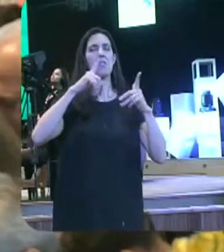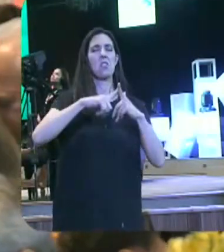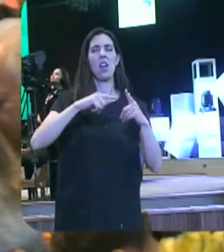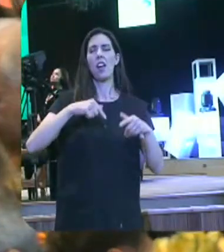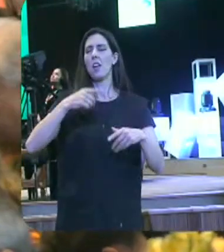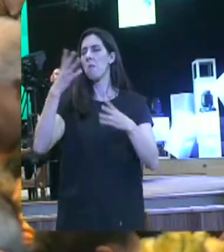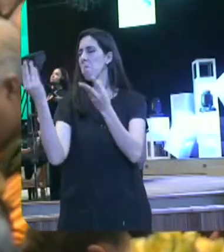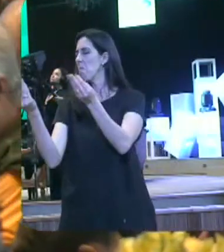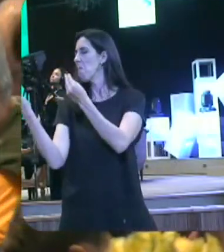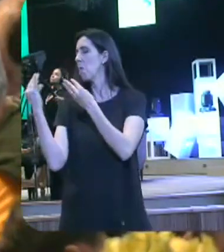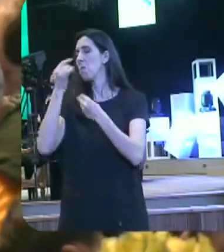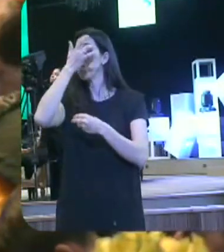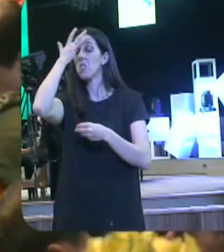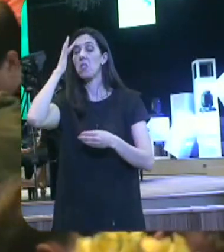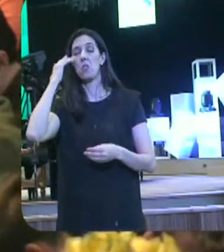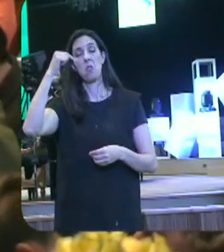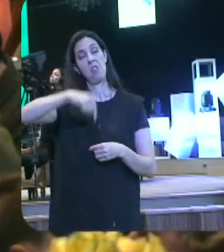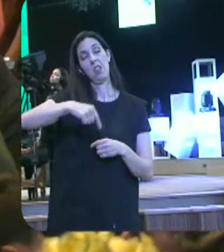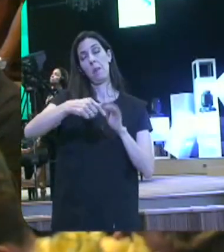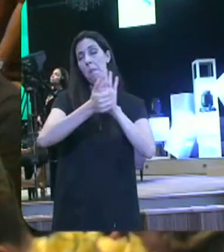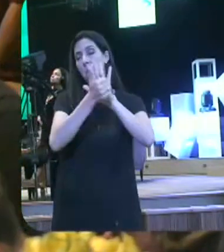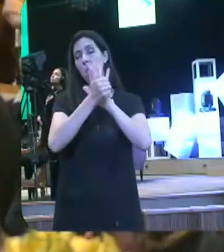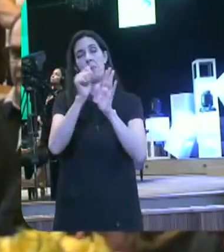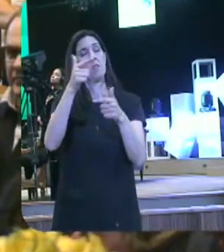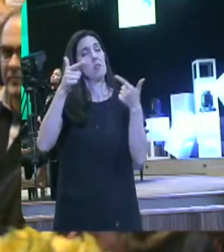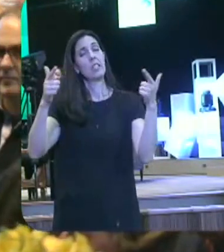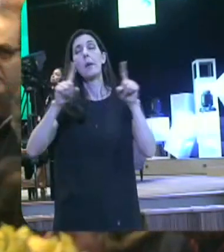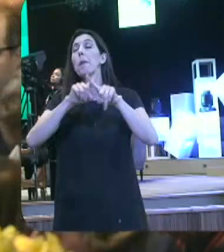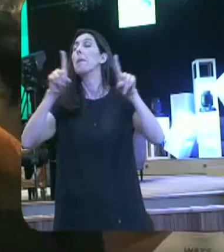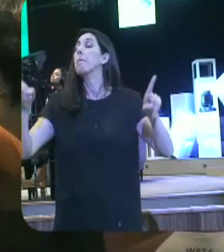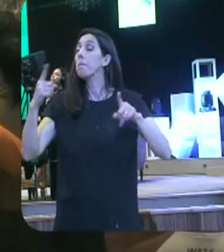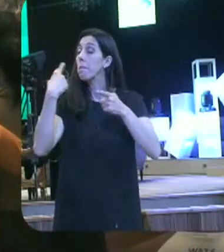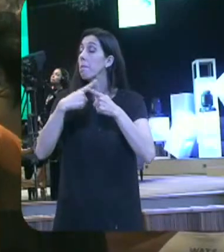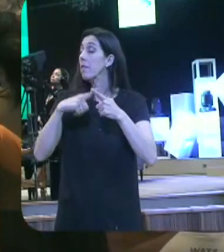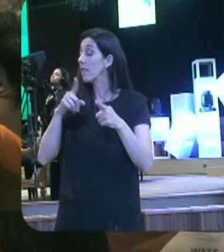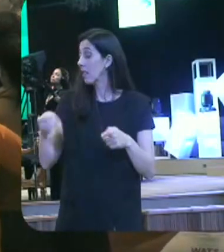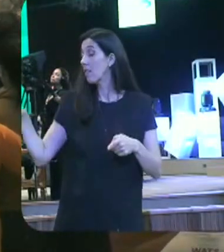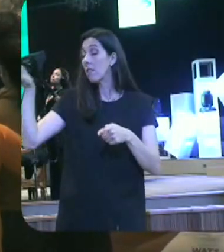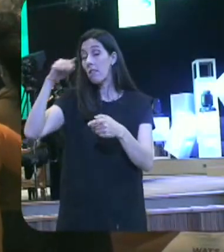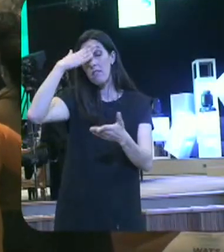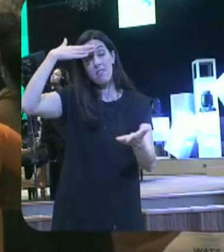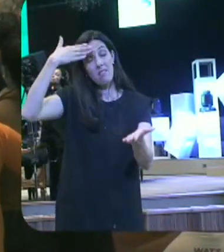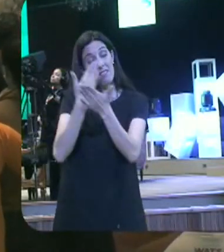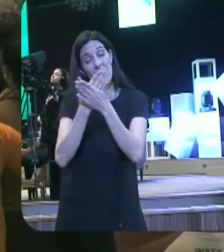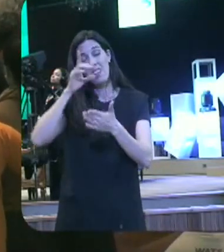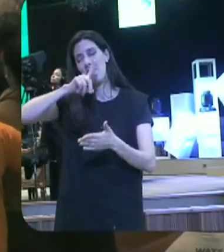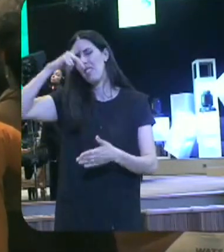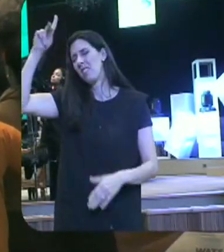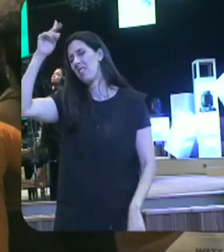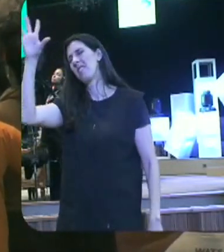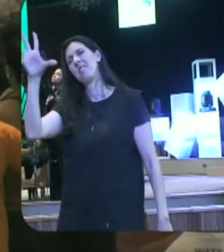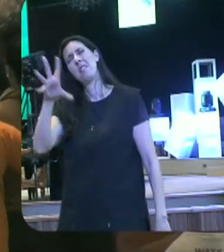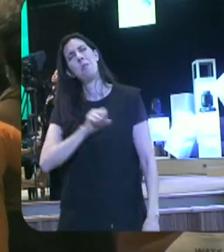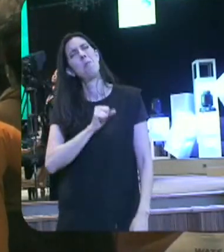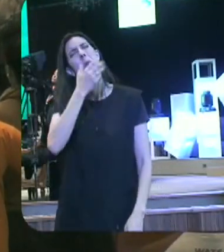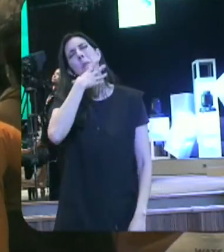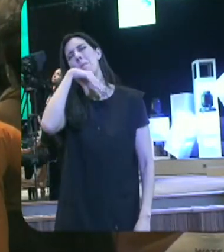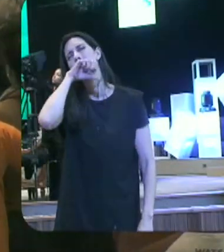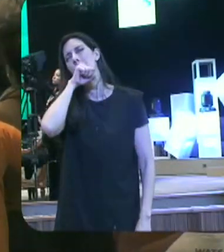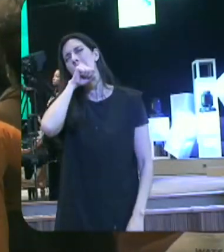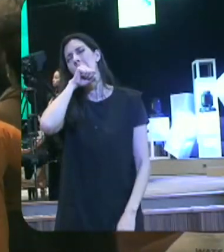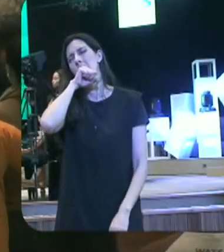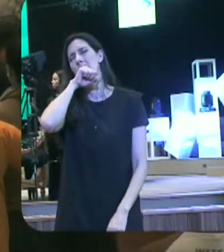são dessa igreja, mas eles estão aqui porque creem no amor de Deus Pai a favor